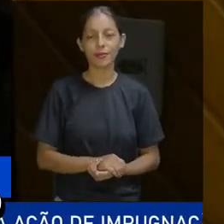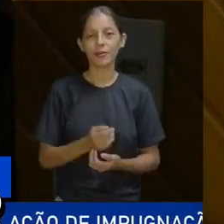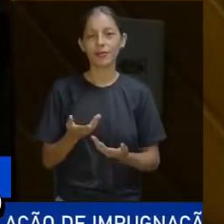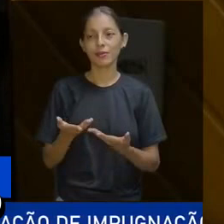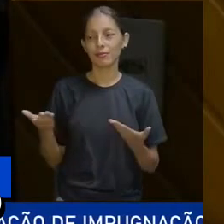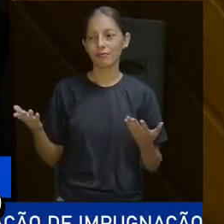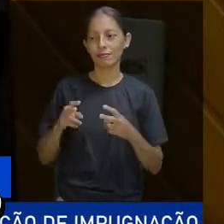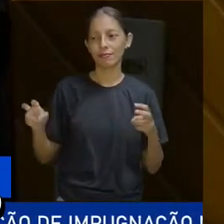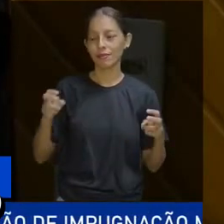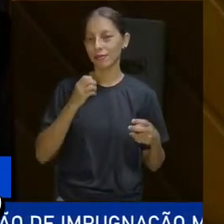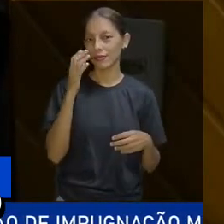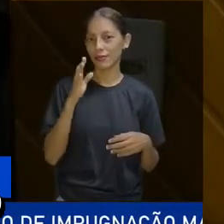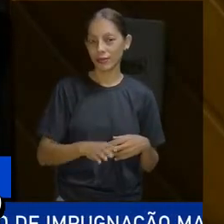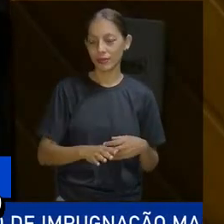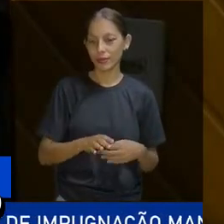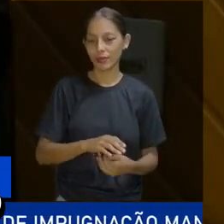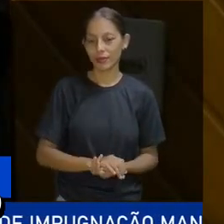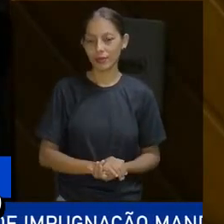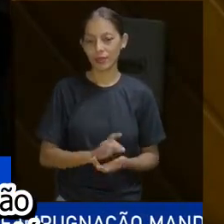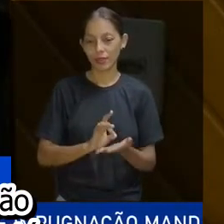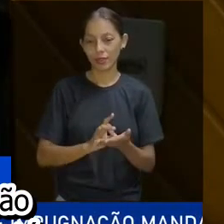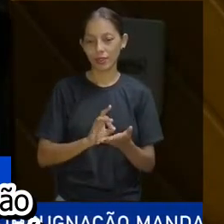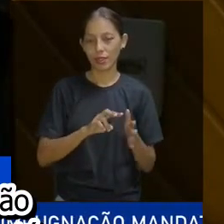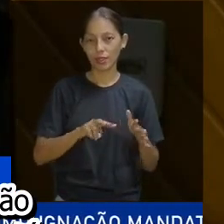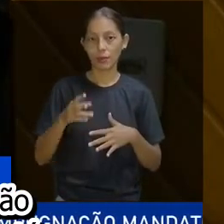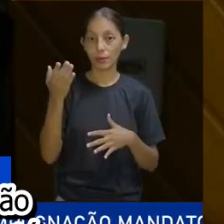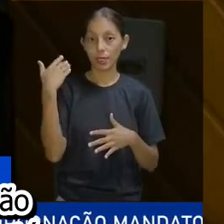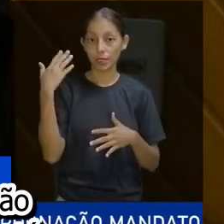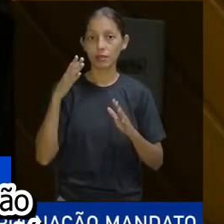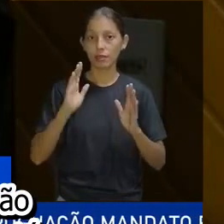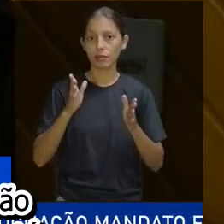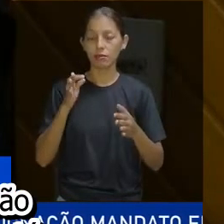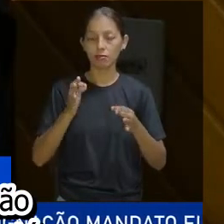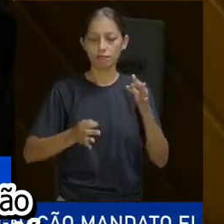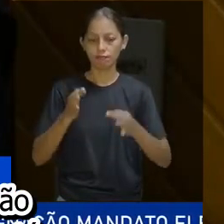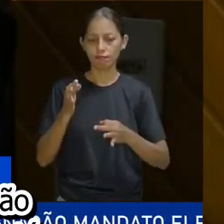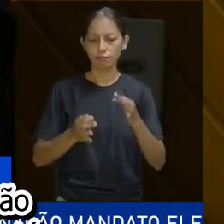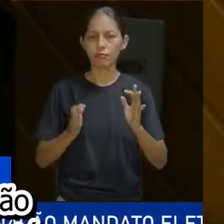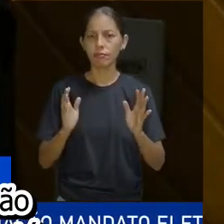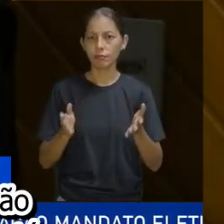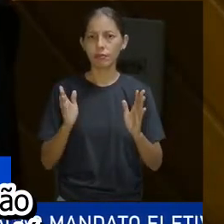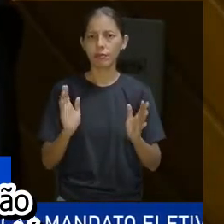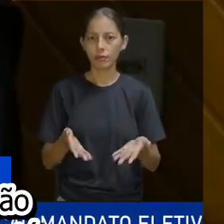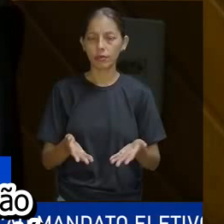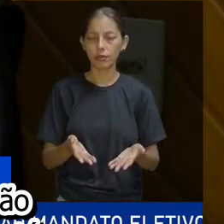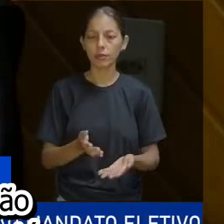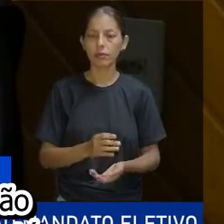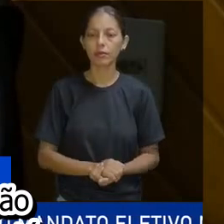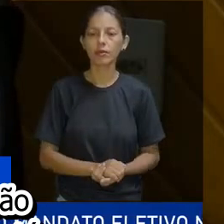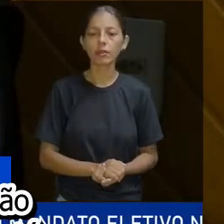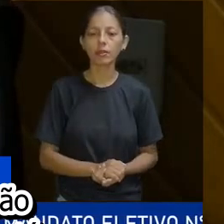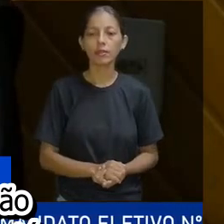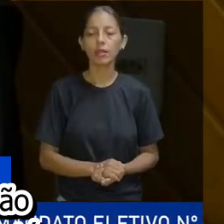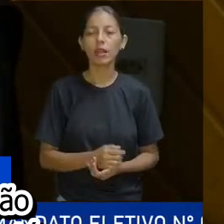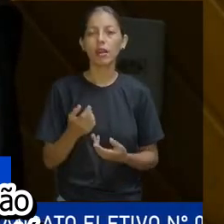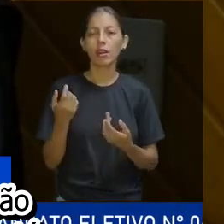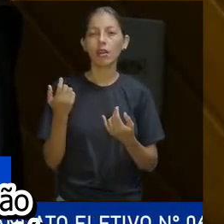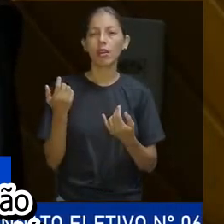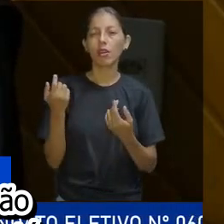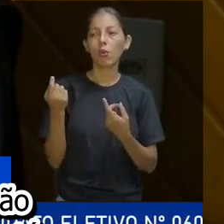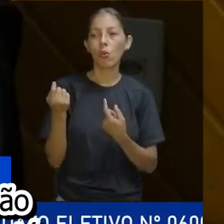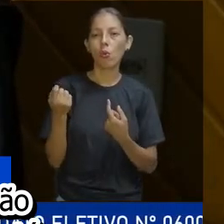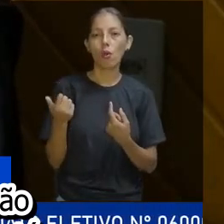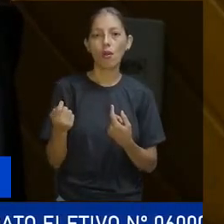eminente relator, na semana passada nós julgamos um caso em que a Foco causa no de juiz pedido Rivaldo Valente. é praticamente idêntica a